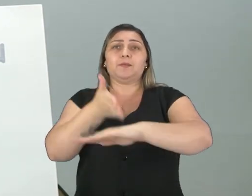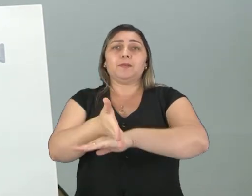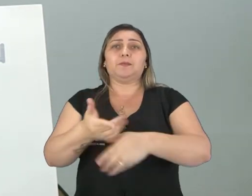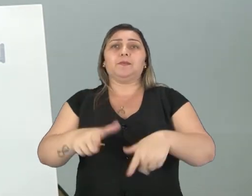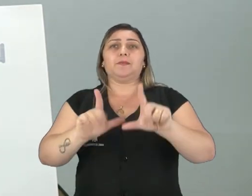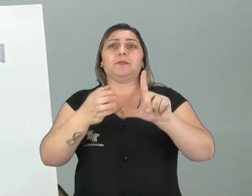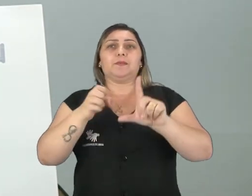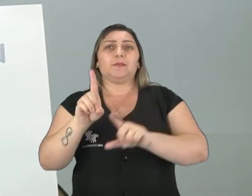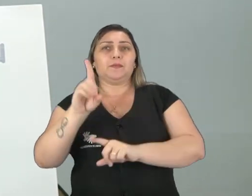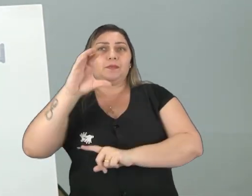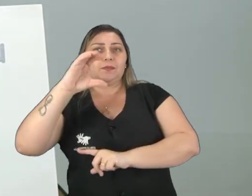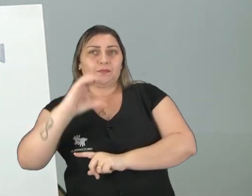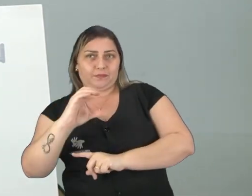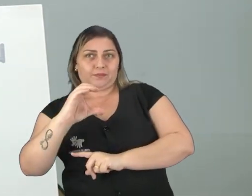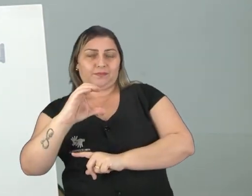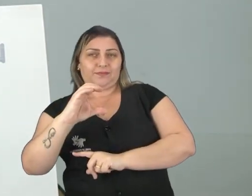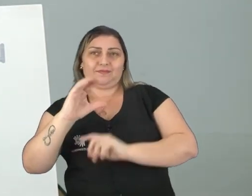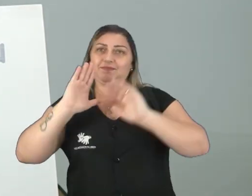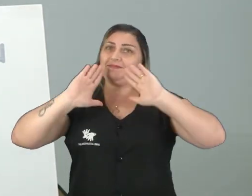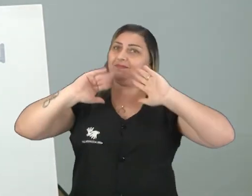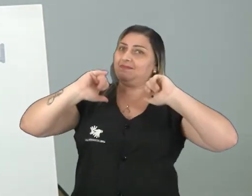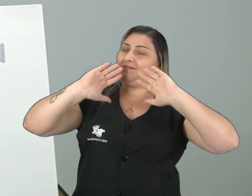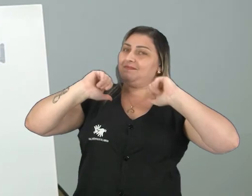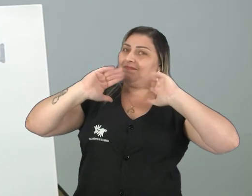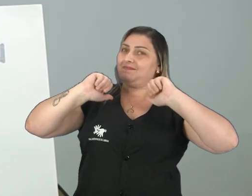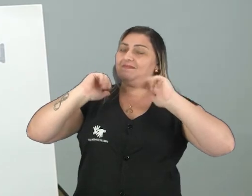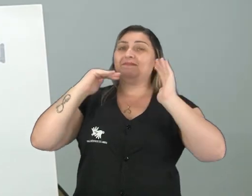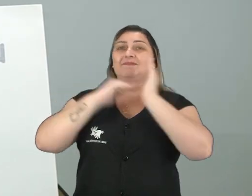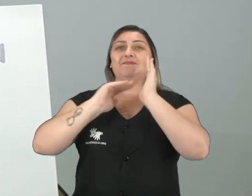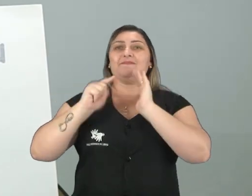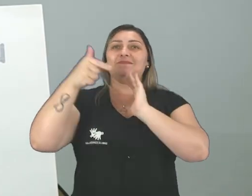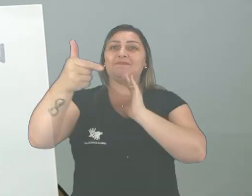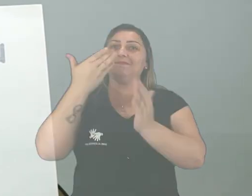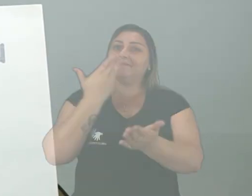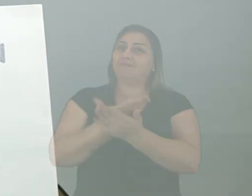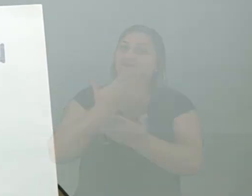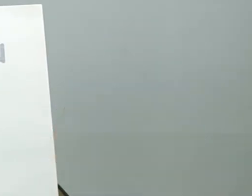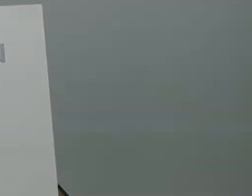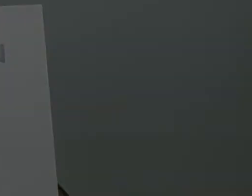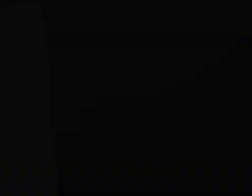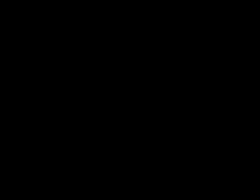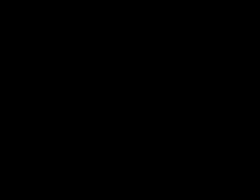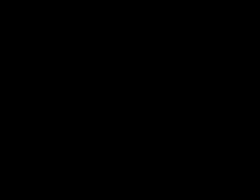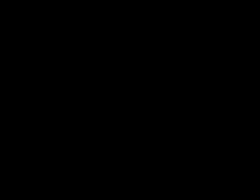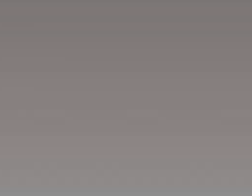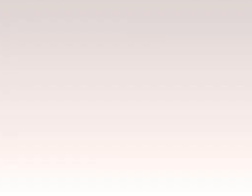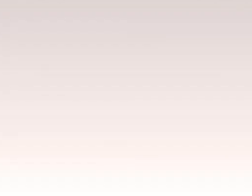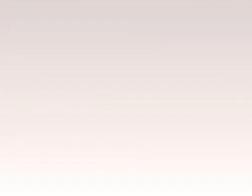acesse a plataforma Eduque. Tchau, tchau! Até a nossa próxima aula!